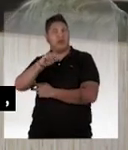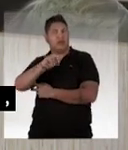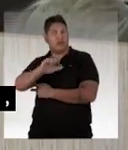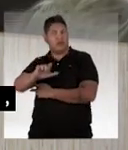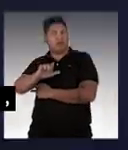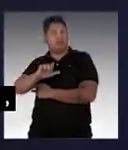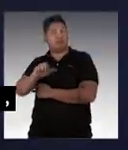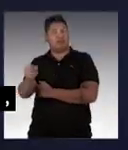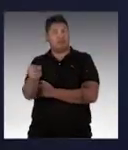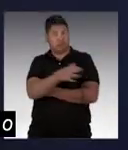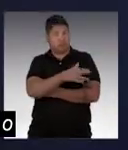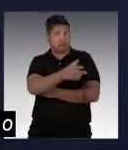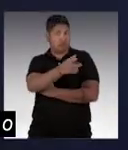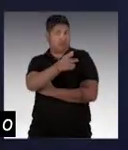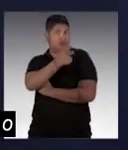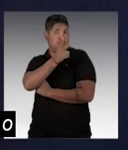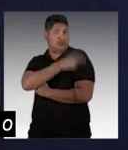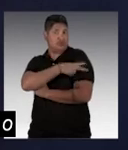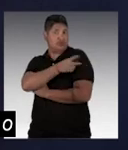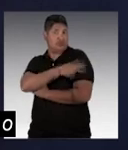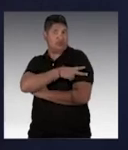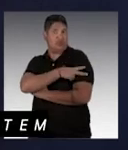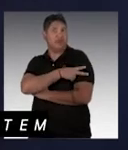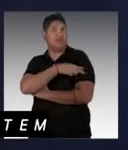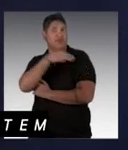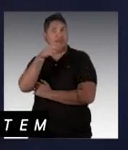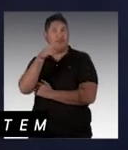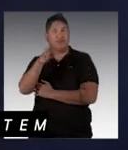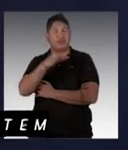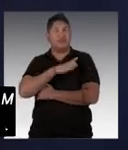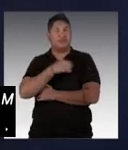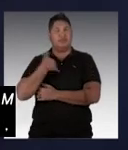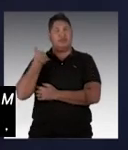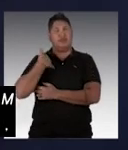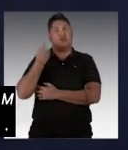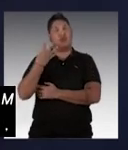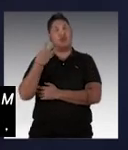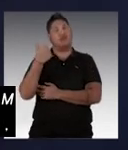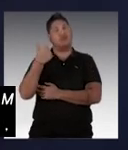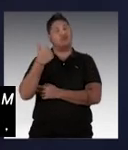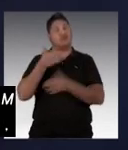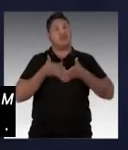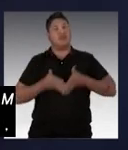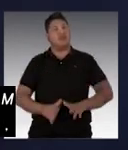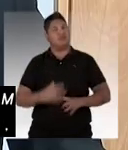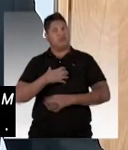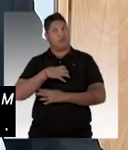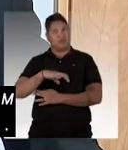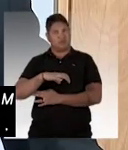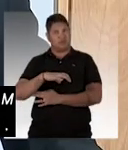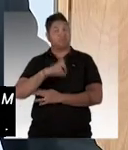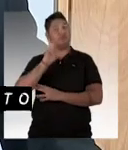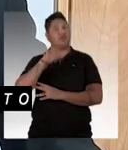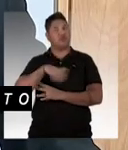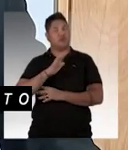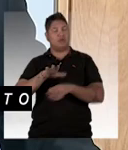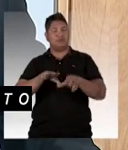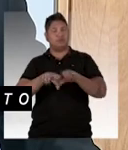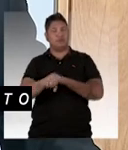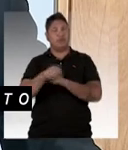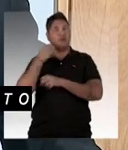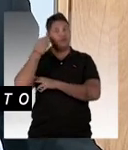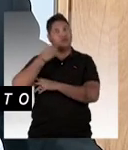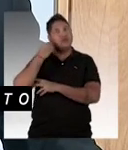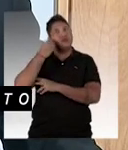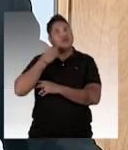Raquel Dodge. O novo chefe do Ministério Público do Trabalho tem 41 anos, nasceu em Salvador, na Bahia. É graduado